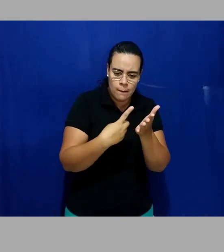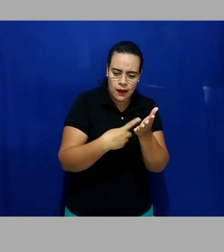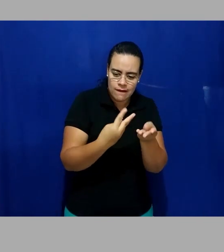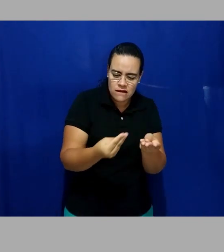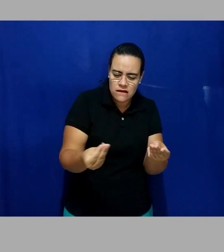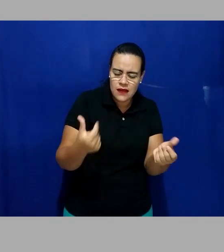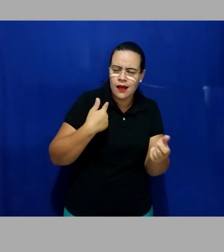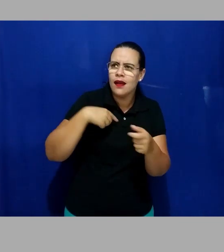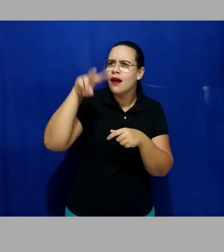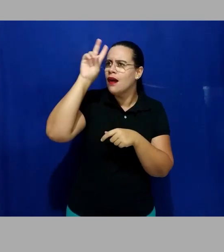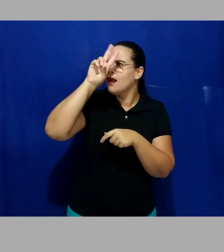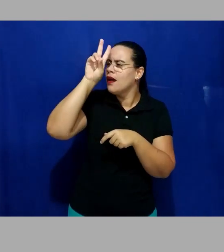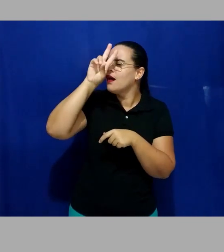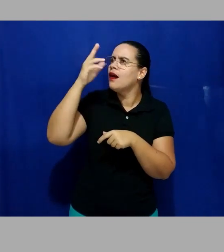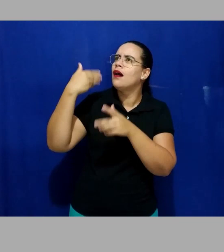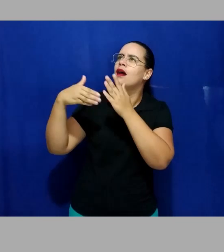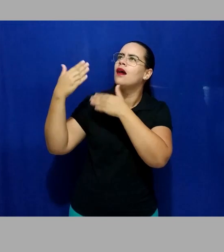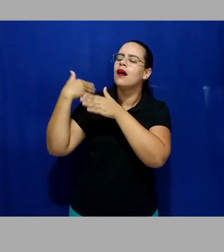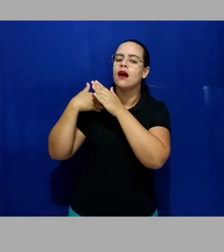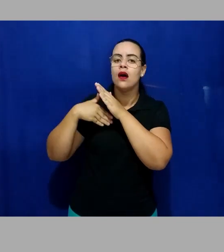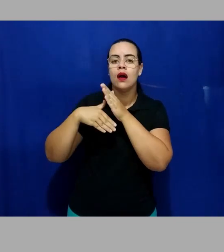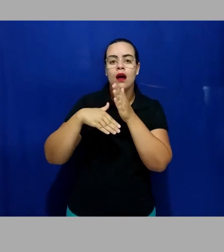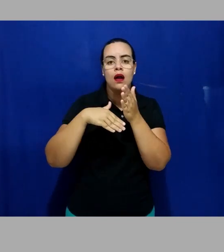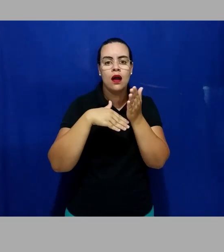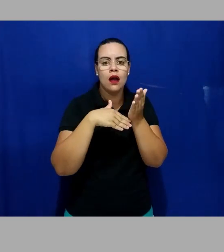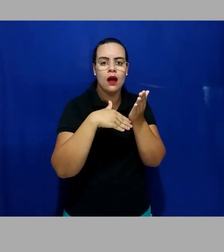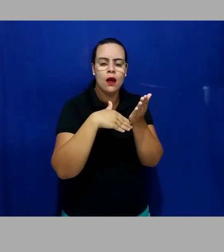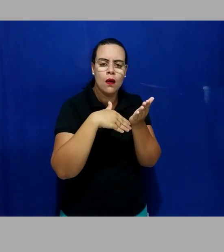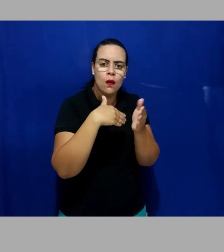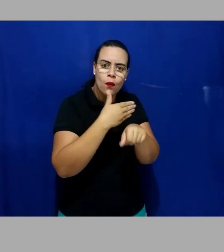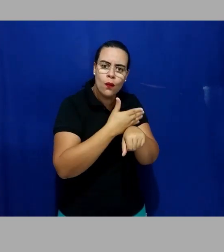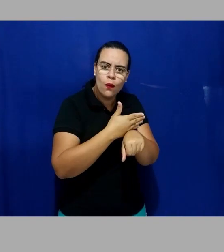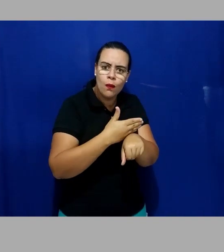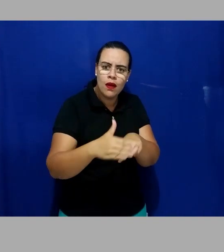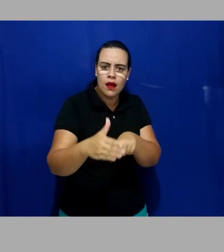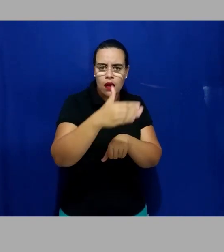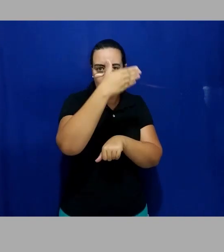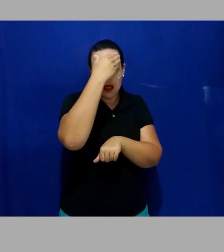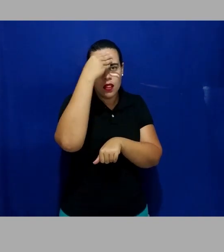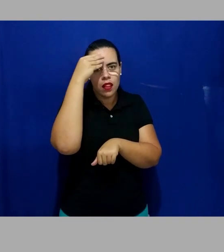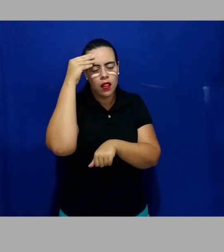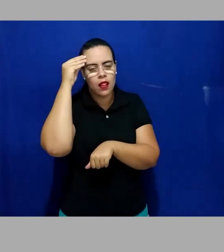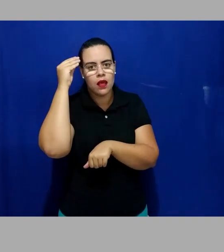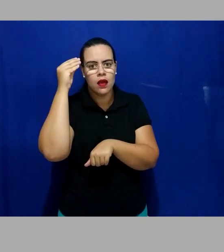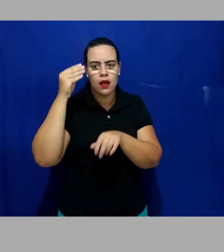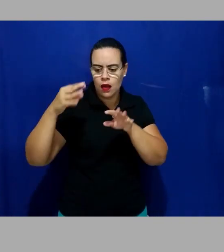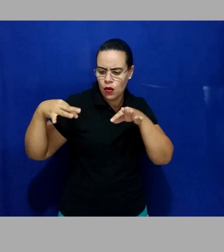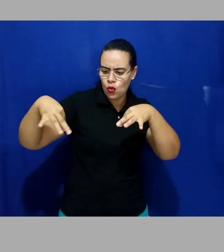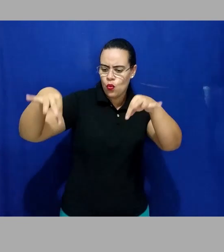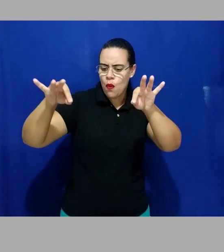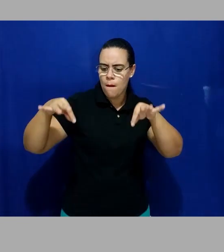doce refinado, desse meu branco cristalizado na minha lembrança, desse meu branco